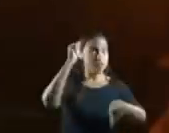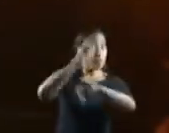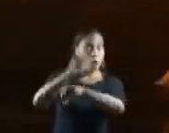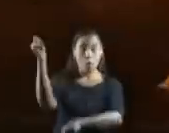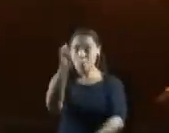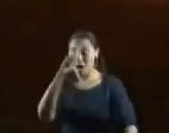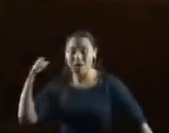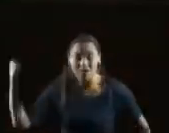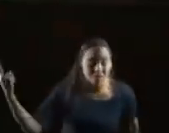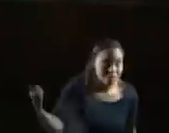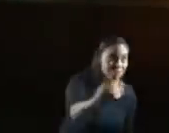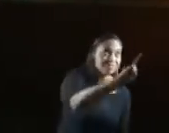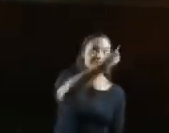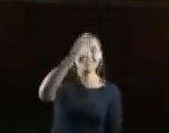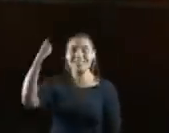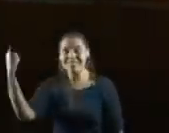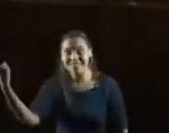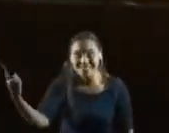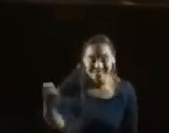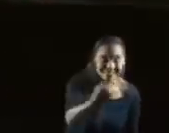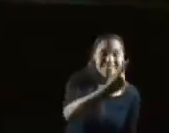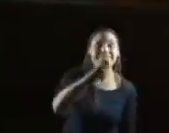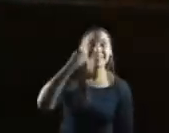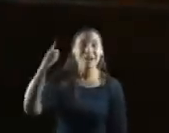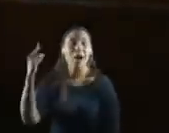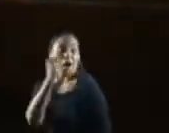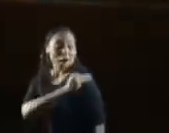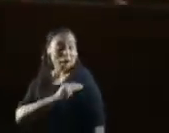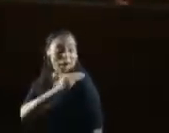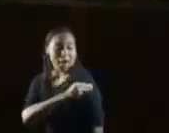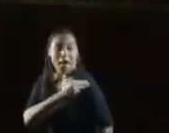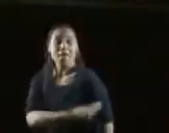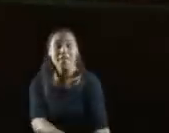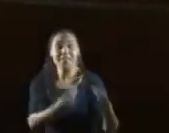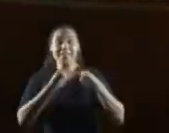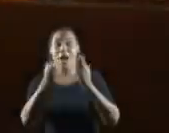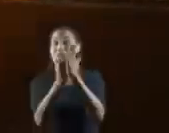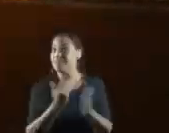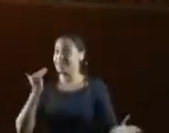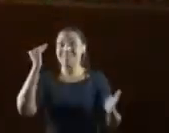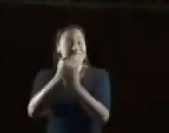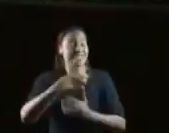nem de transladar. O álcool aumenta a minha